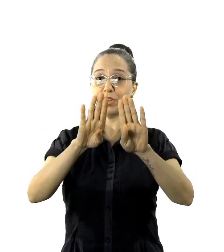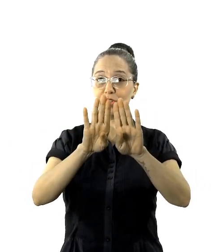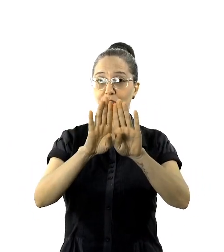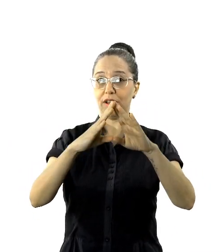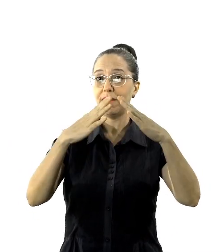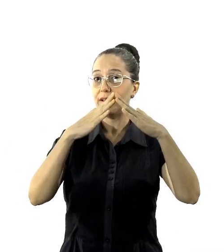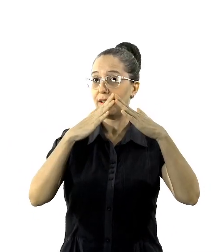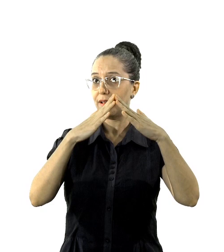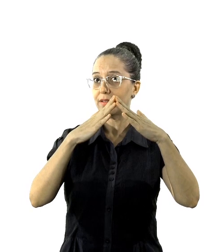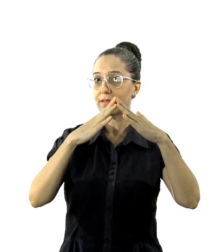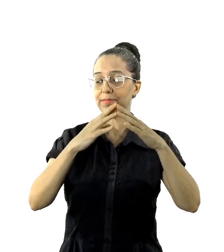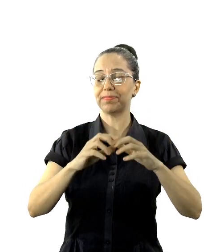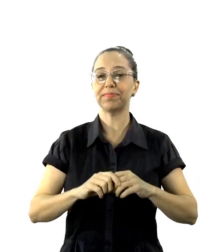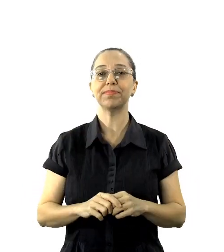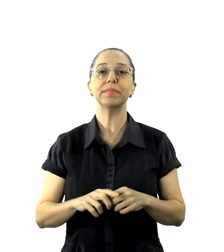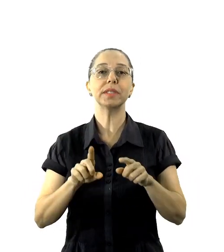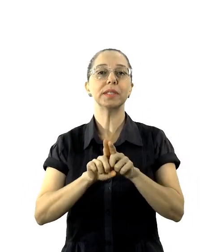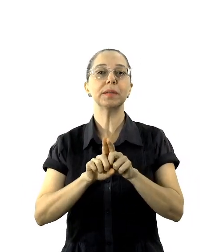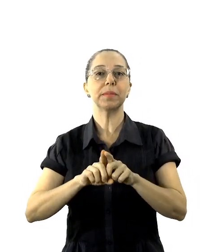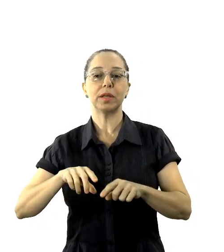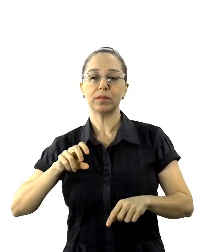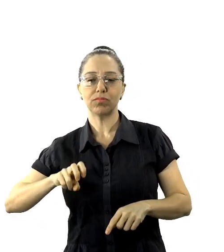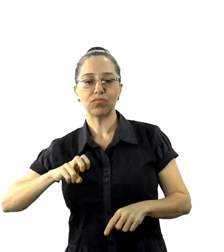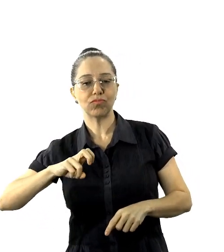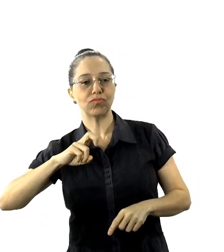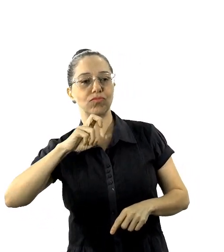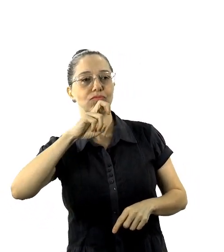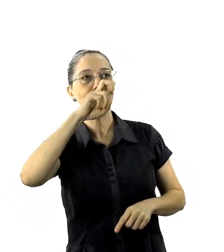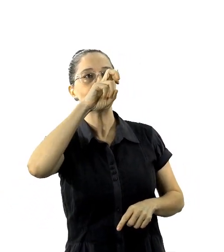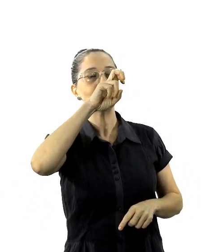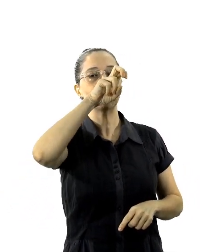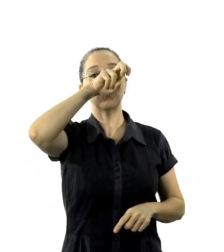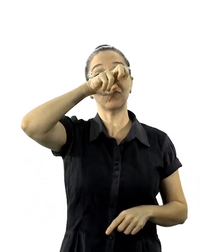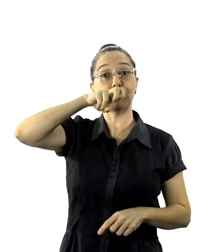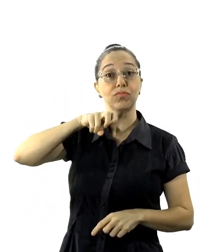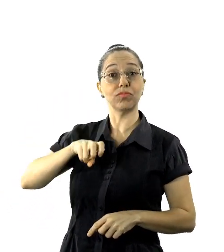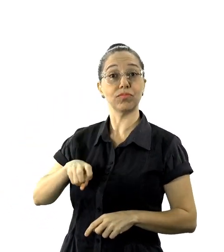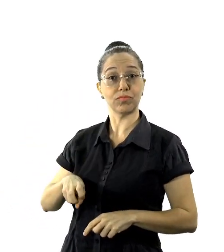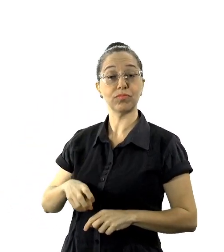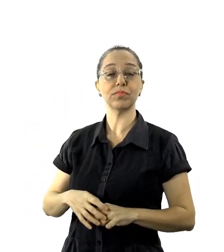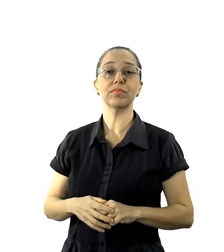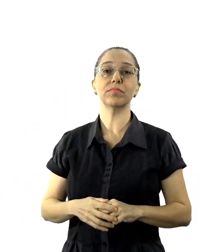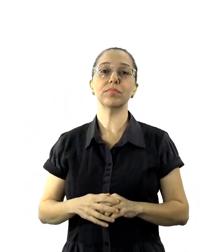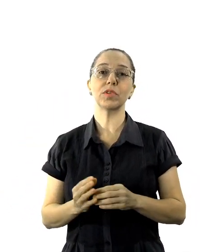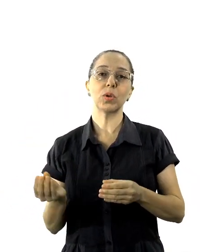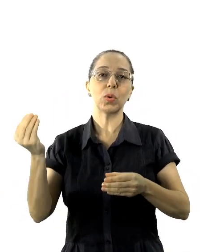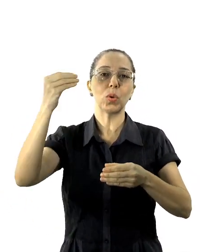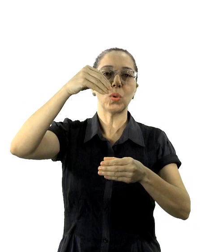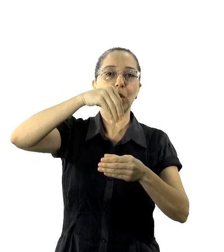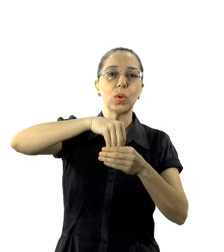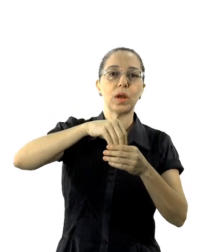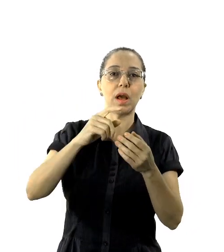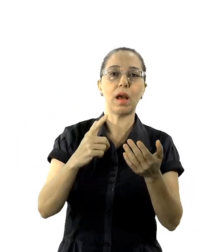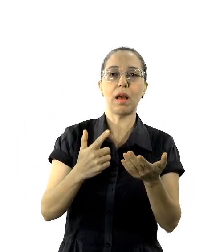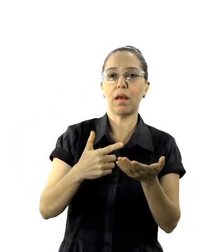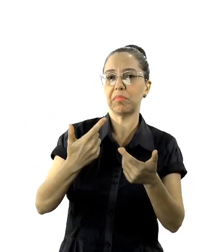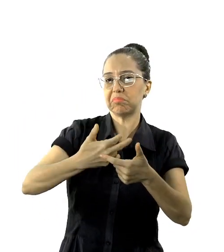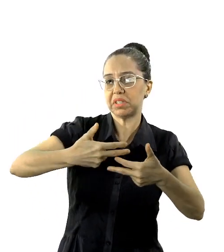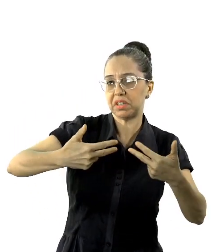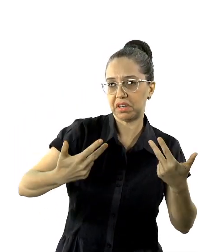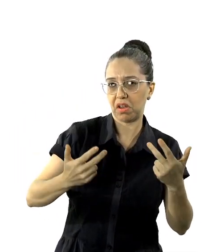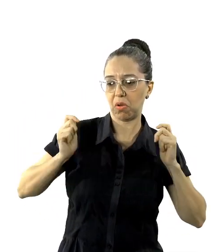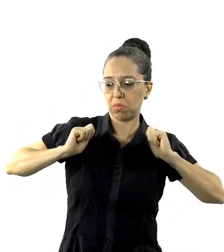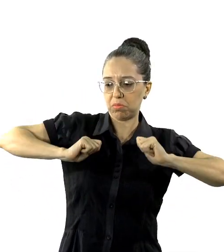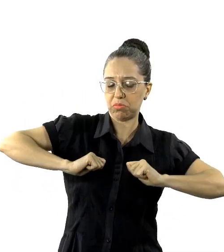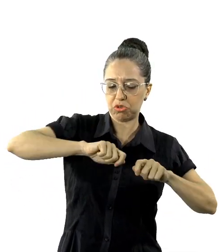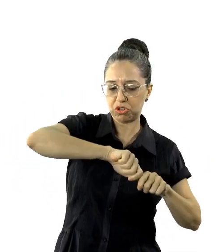casa, subir e descer uma escada, colocar e retirar o caderno na mochila,